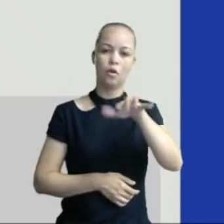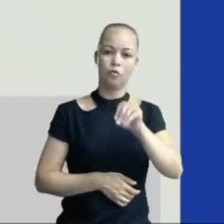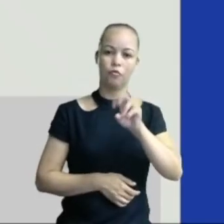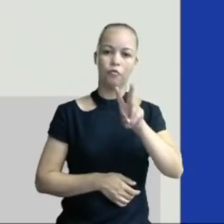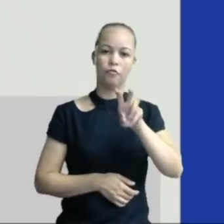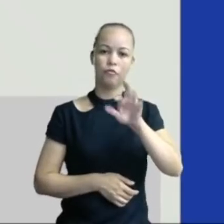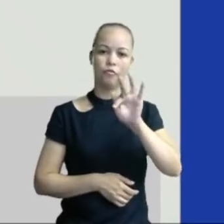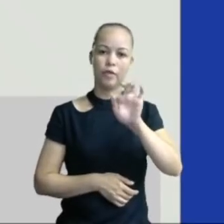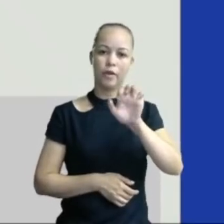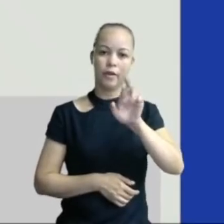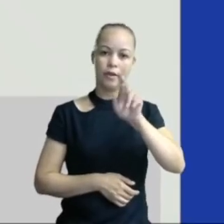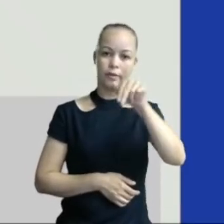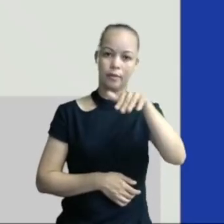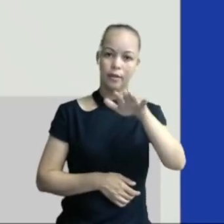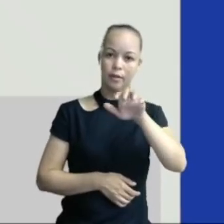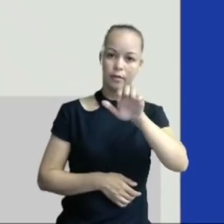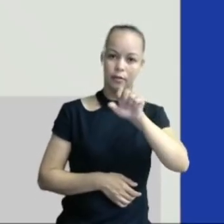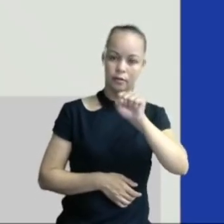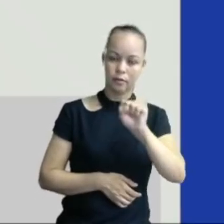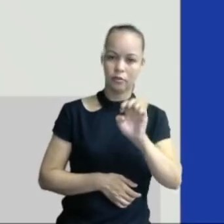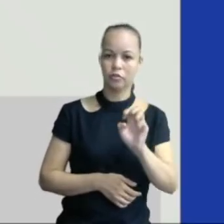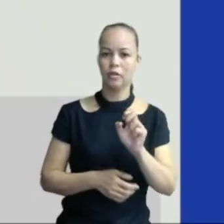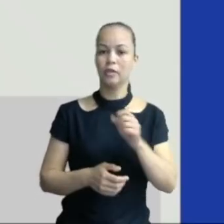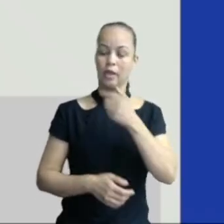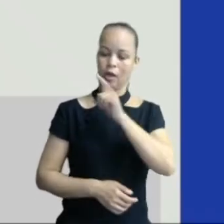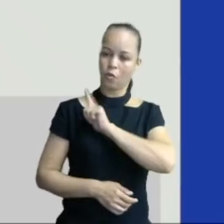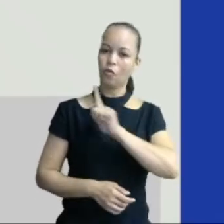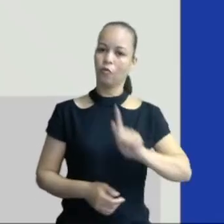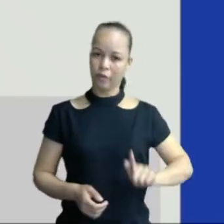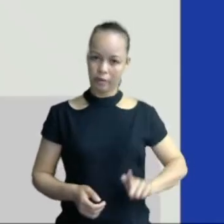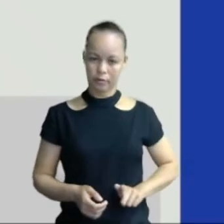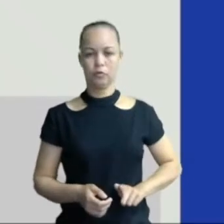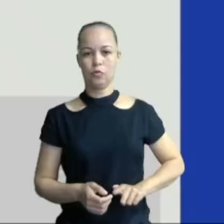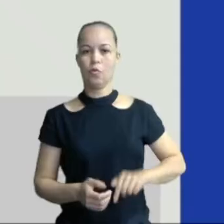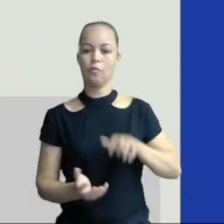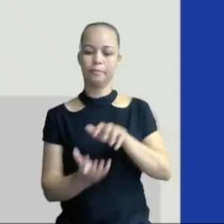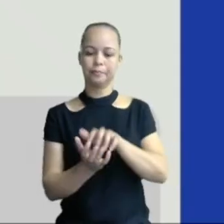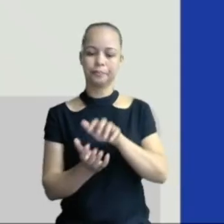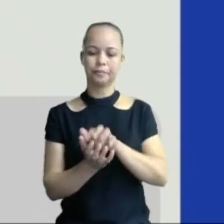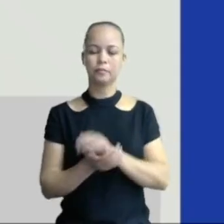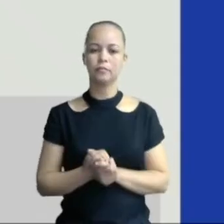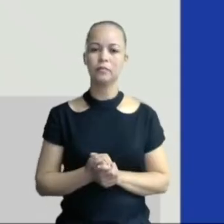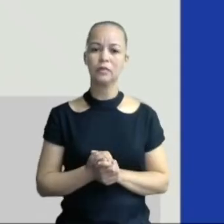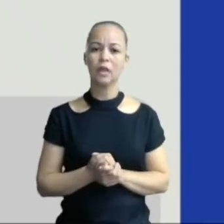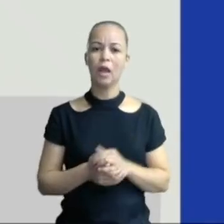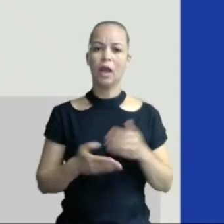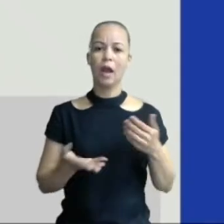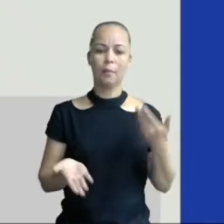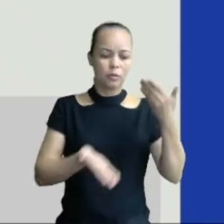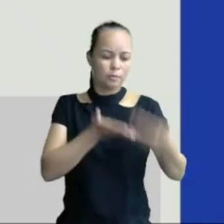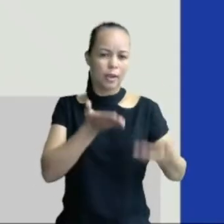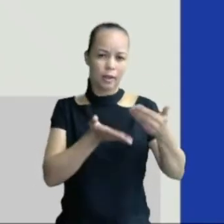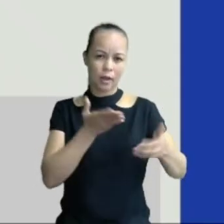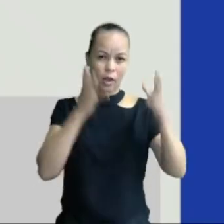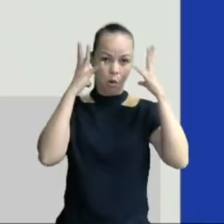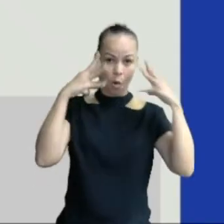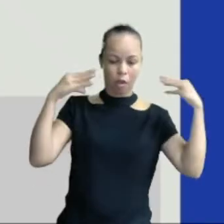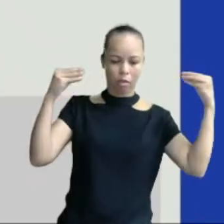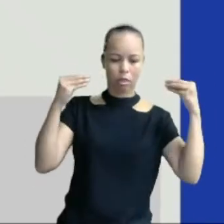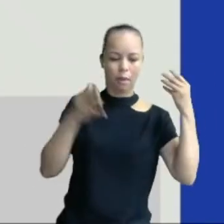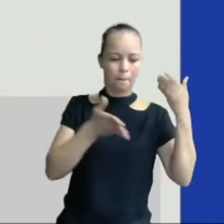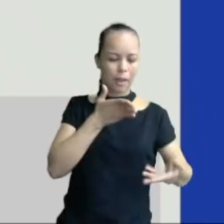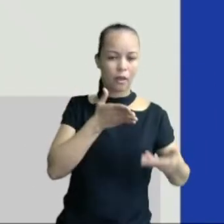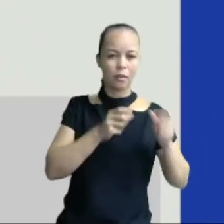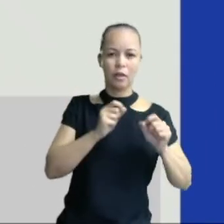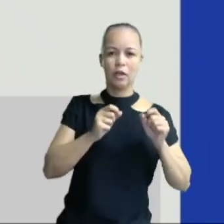Vieira, então governador de Pernambuco. Após algumas derrotas, os holandeses resolveram prender o líder da resistência.